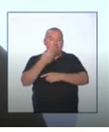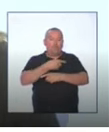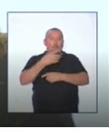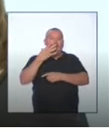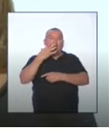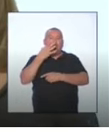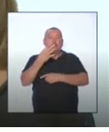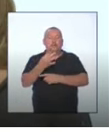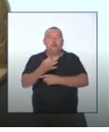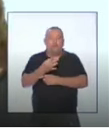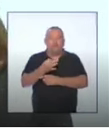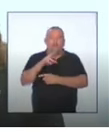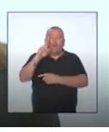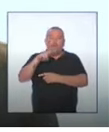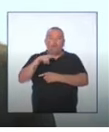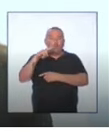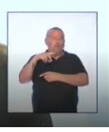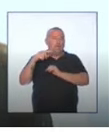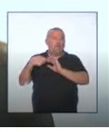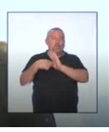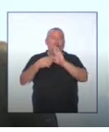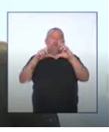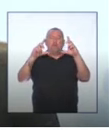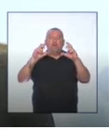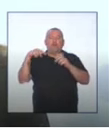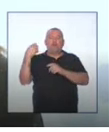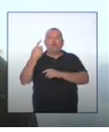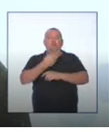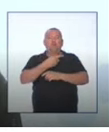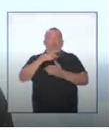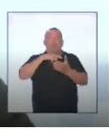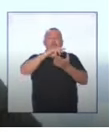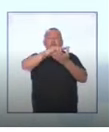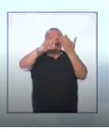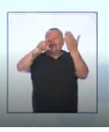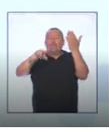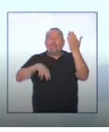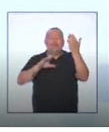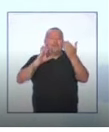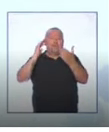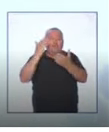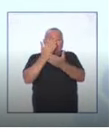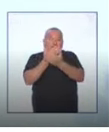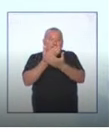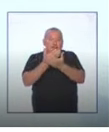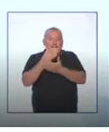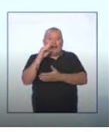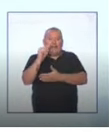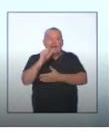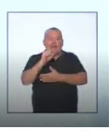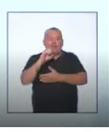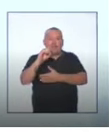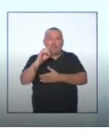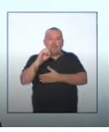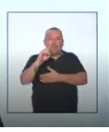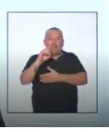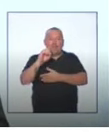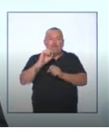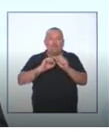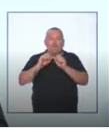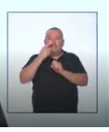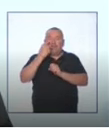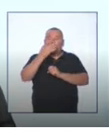né? Nunca divulgar uma foto nossa. E aí nós temos diversos casos, estudos de caso, né, que eu poderia falar para vocês, principalmente